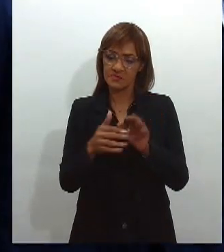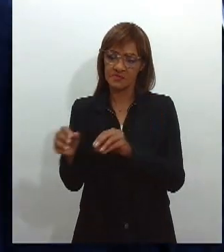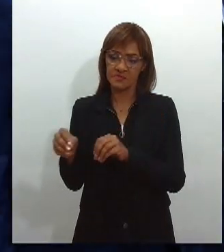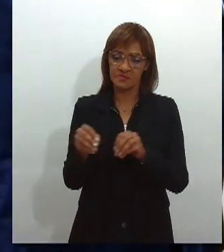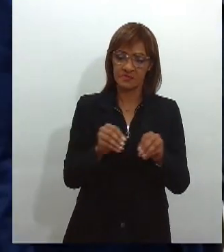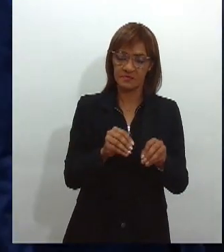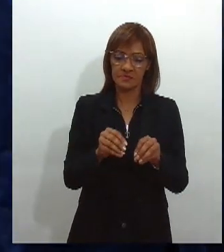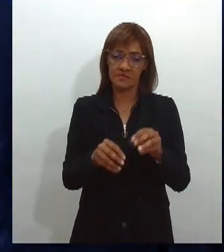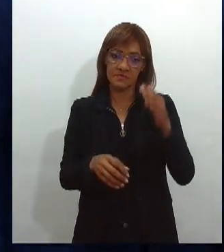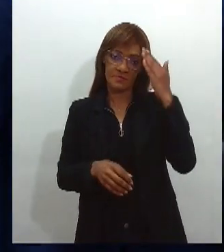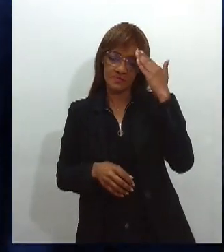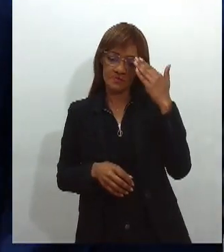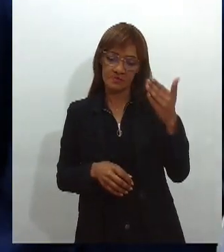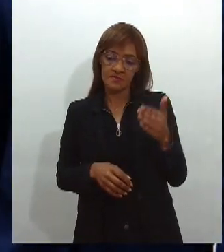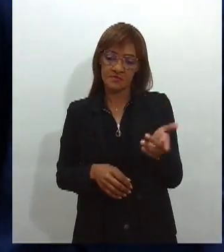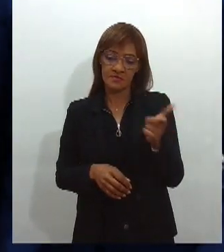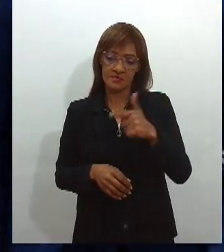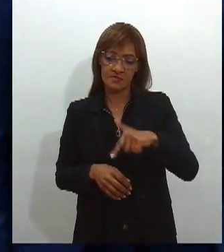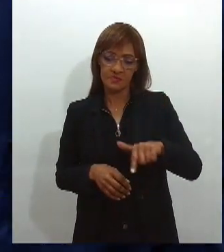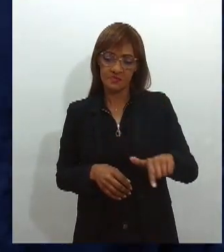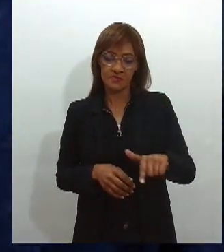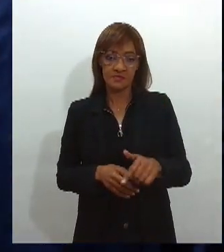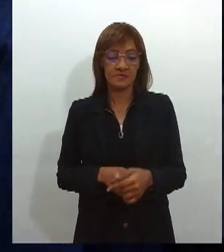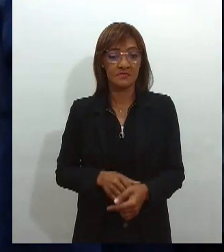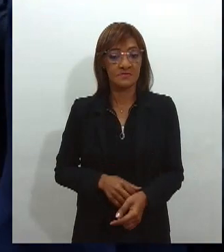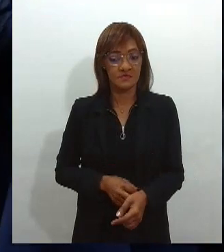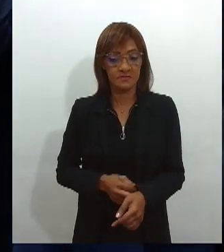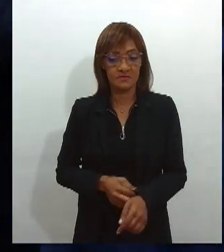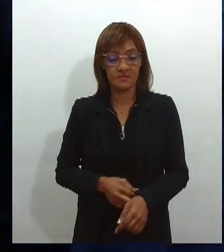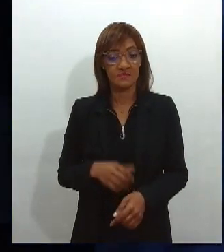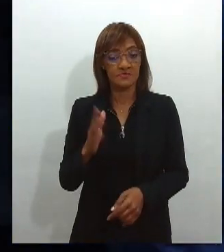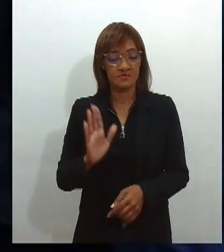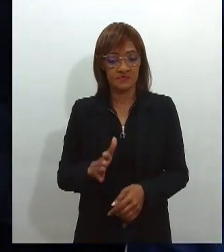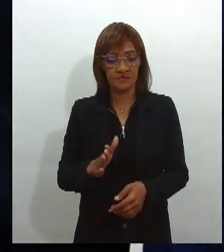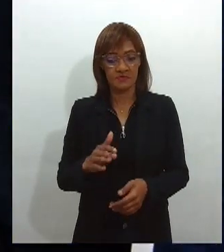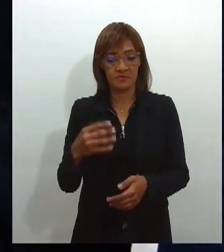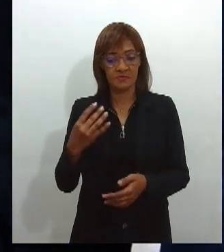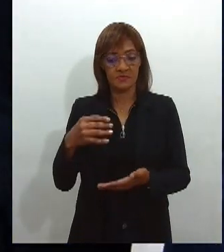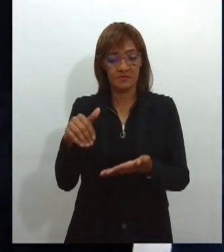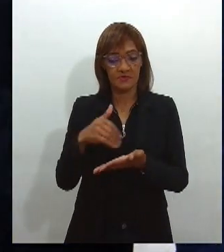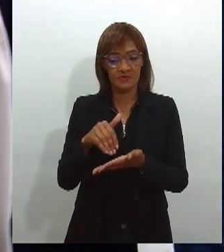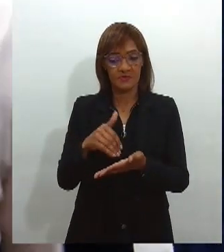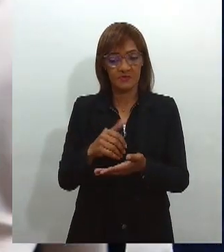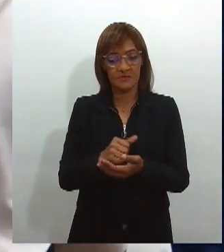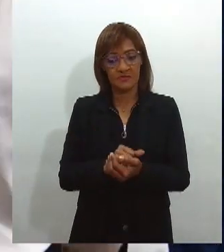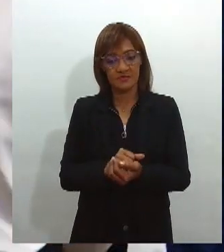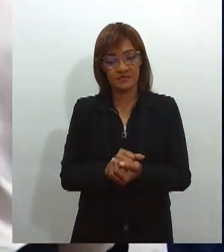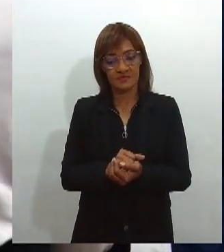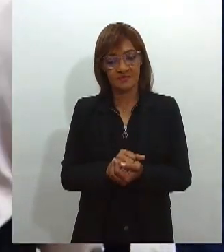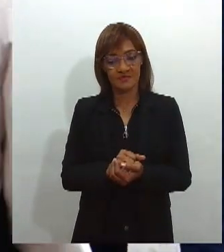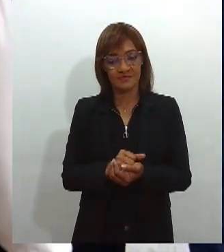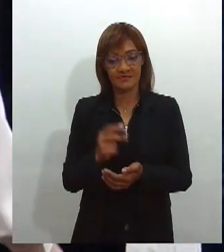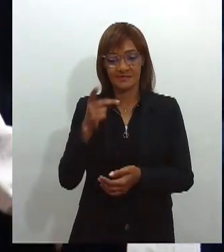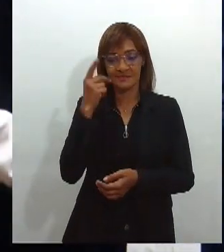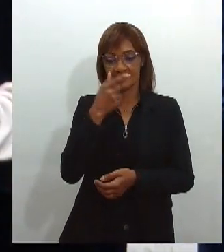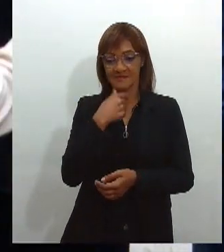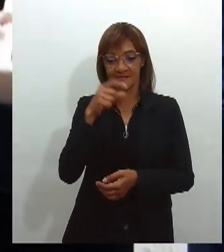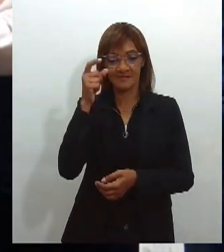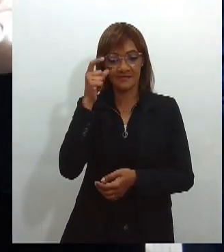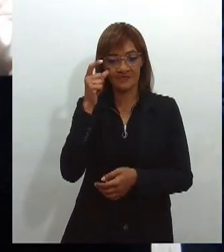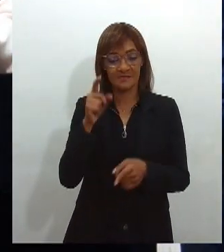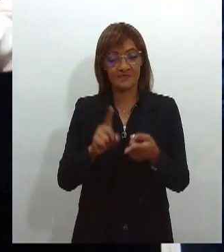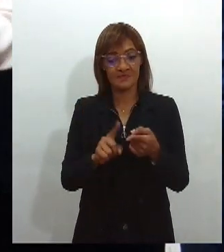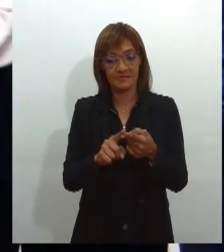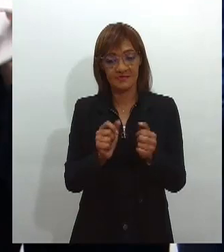Mais uma vez, né, só modificamos a quarta secretária, que foi um acordo da oposição, mas é muita honra, né? O deputado Jorge Passos agora faz parte da mesa, a próxima mesa,